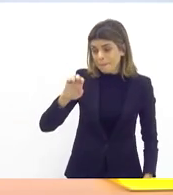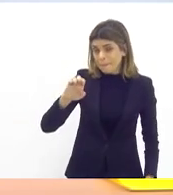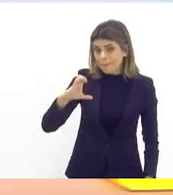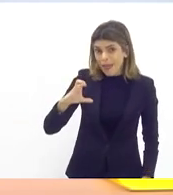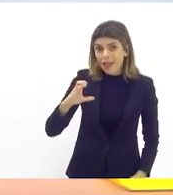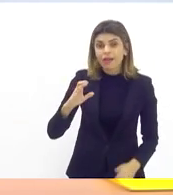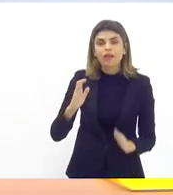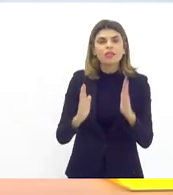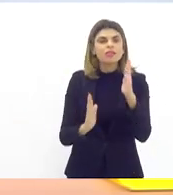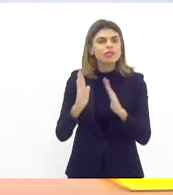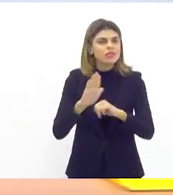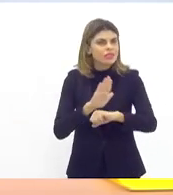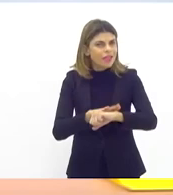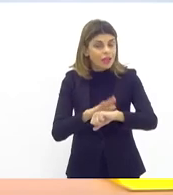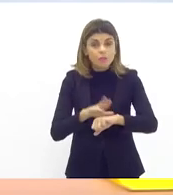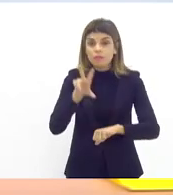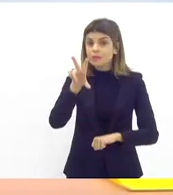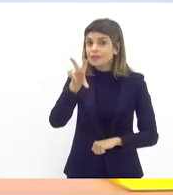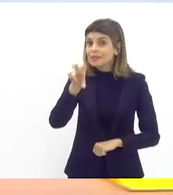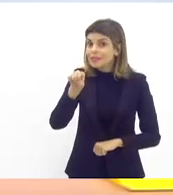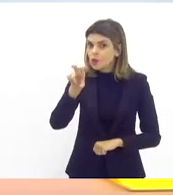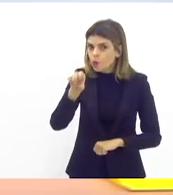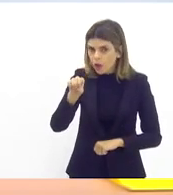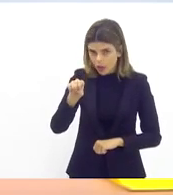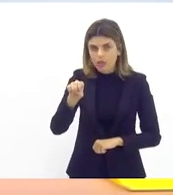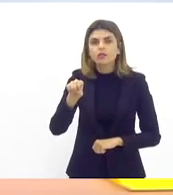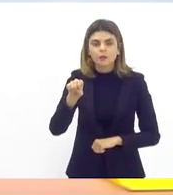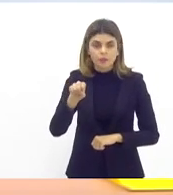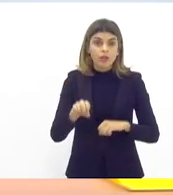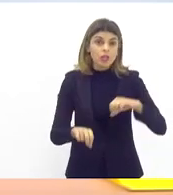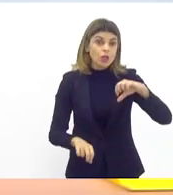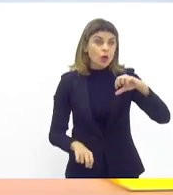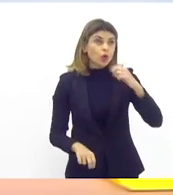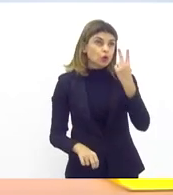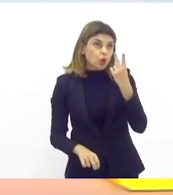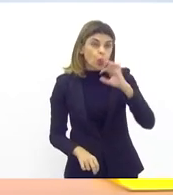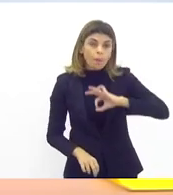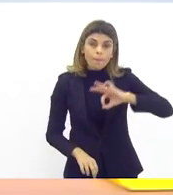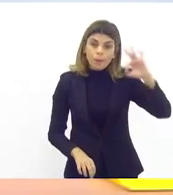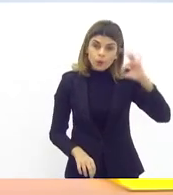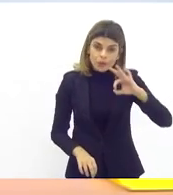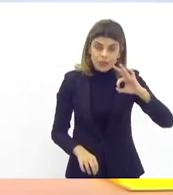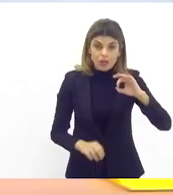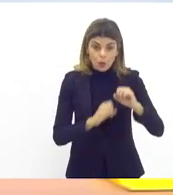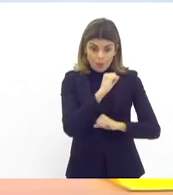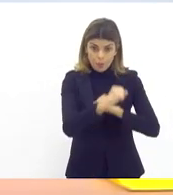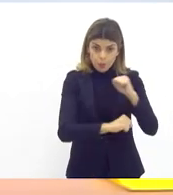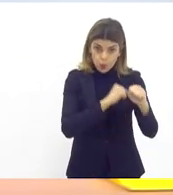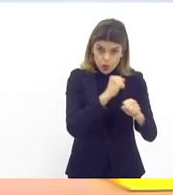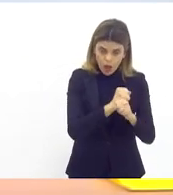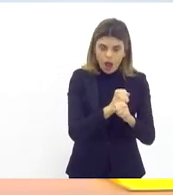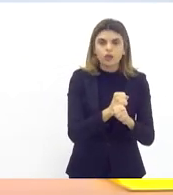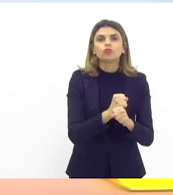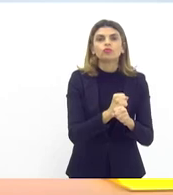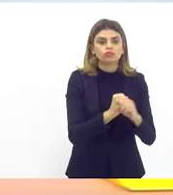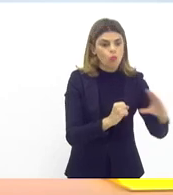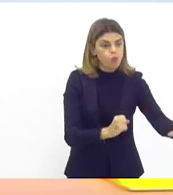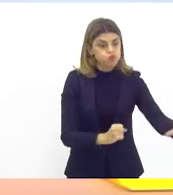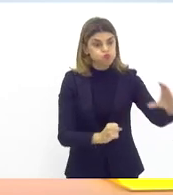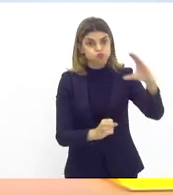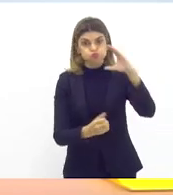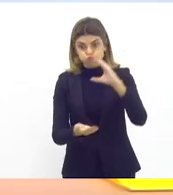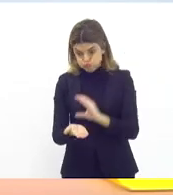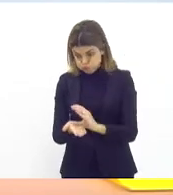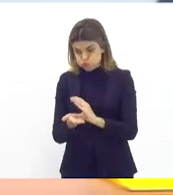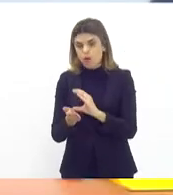uma parcela que é decrescente, na prática 2% ao ano do montante da arrecadação, ele é retido,